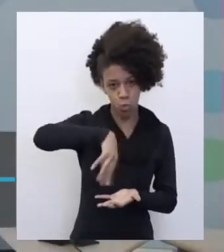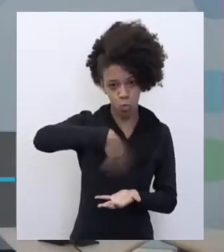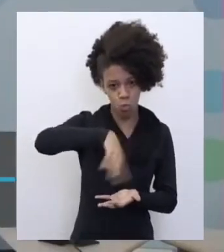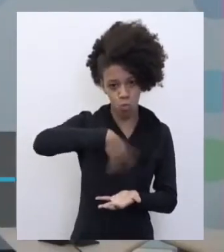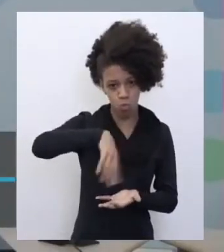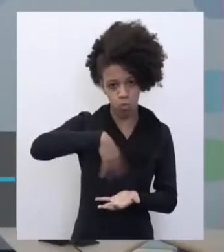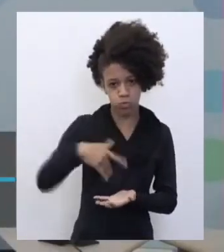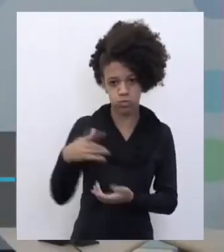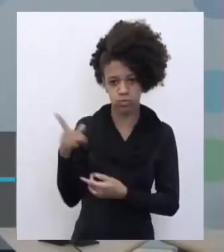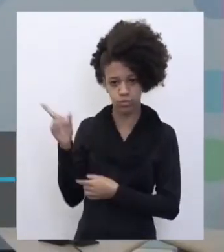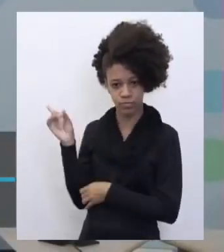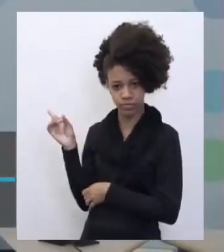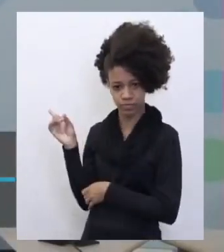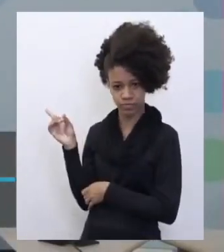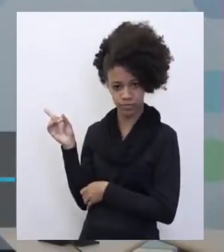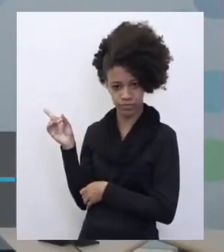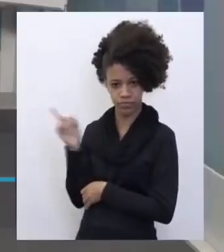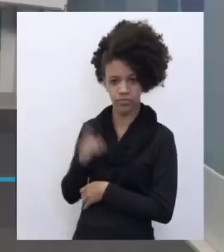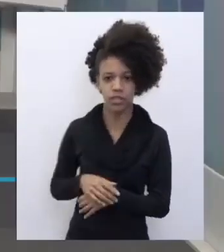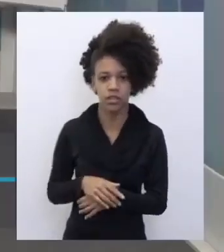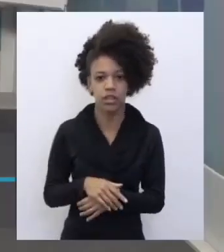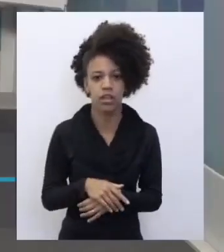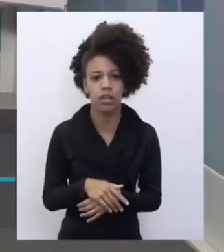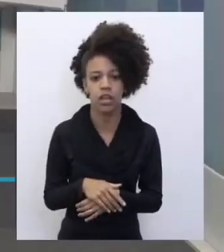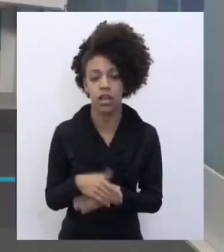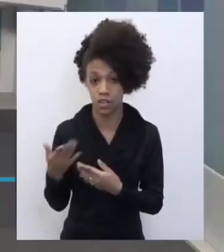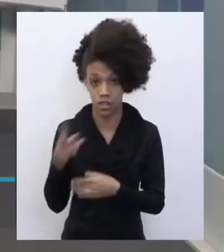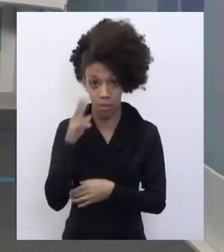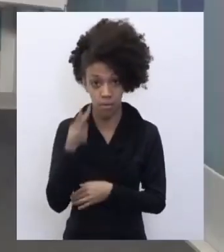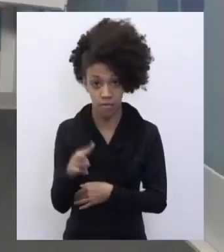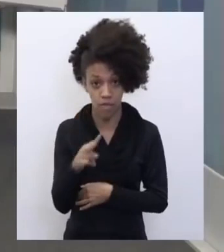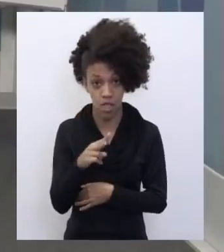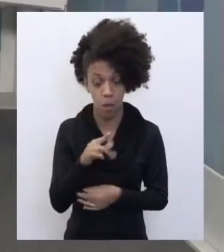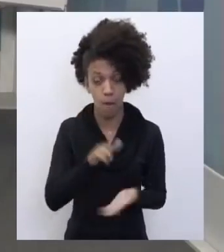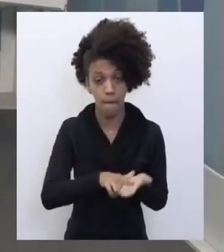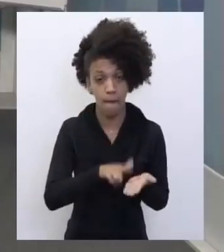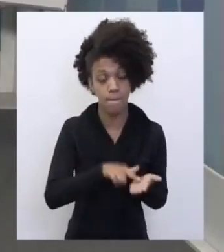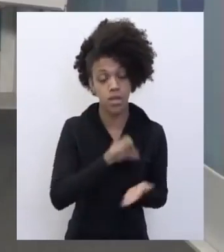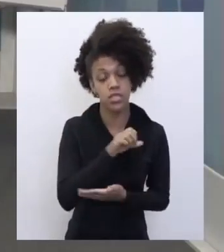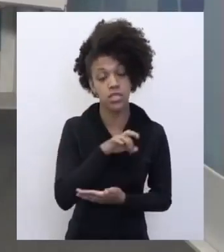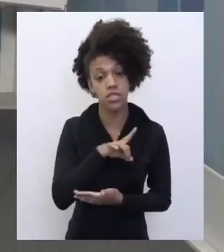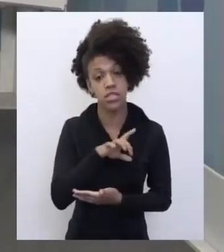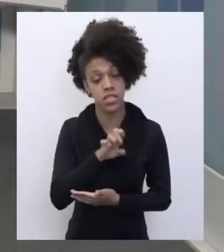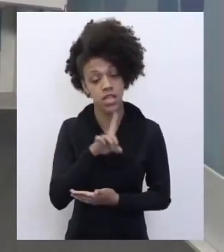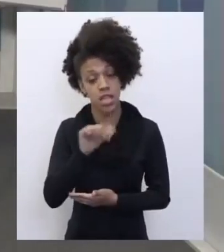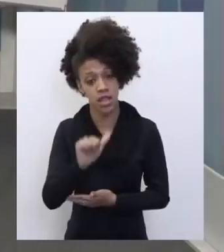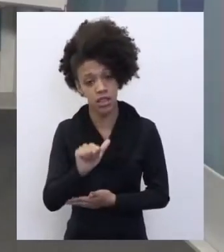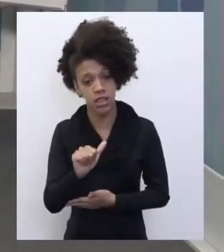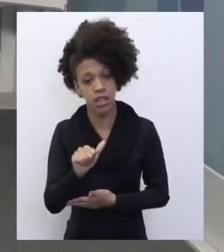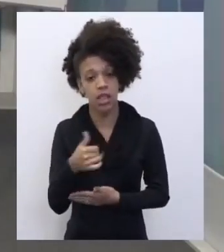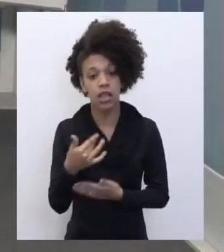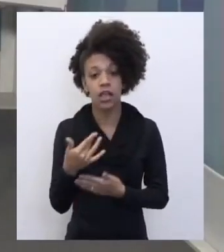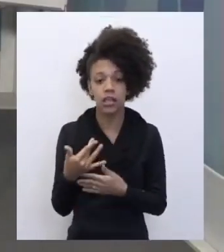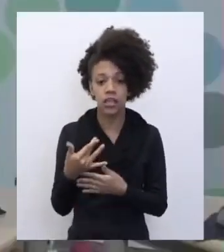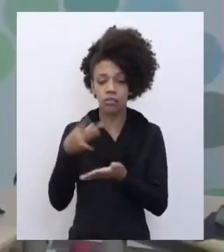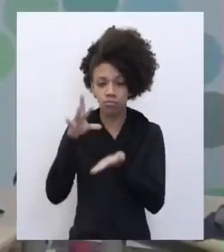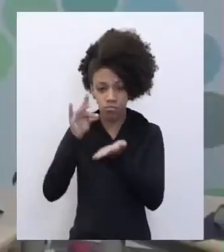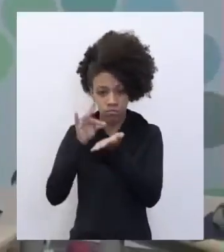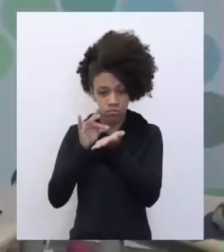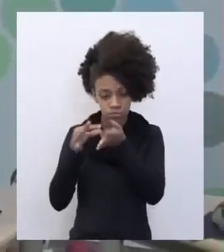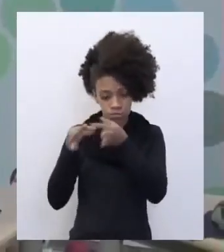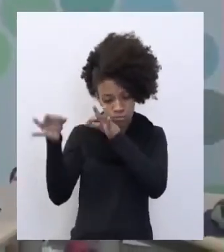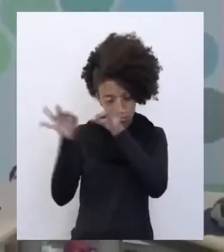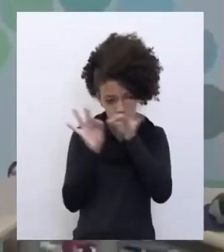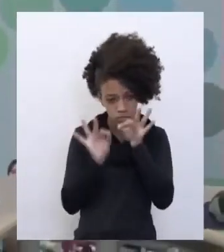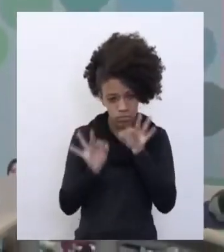aqui dentro, ó, aqui dentro tá bem, dá para ver bem, com fita crepe e essas imagenzinhas recortadas